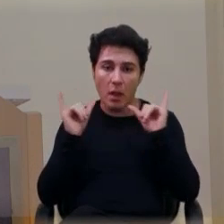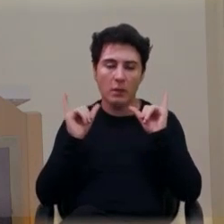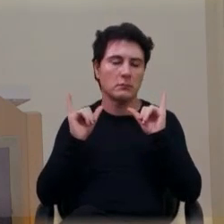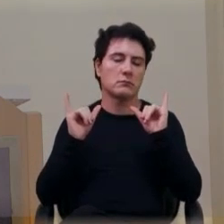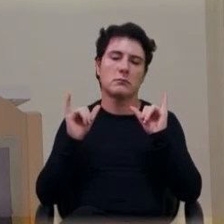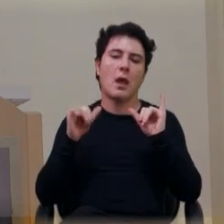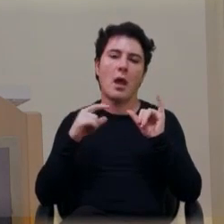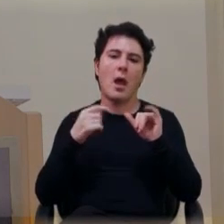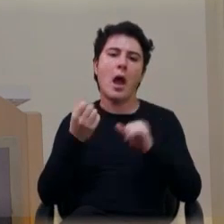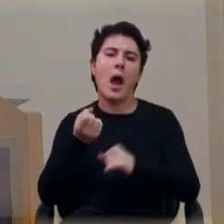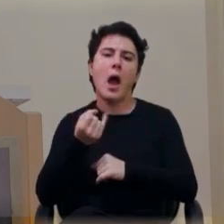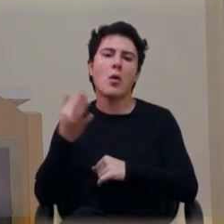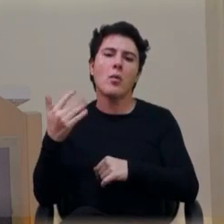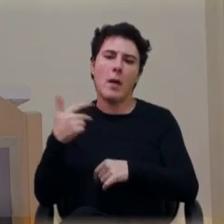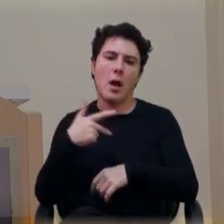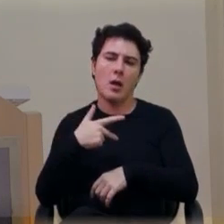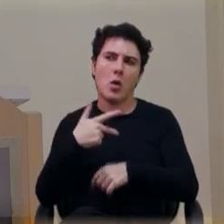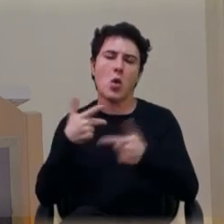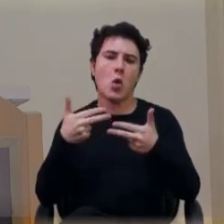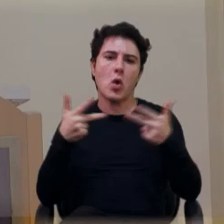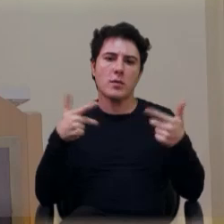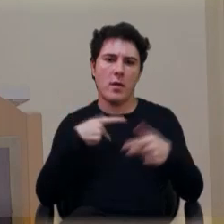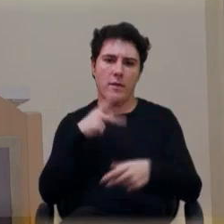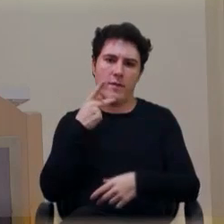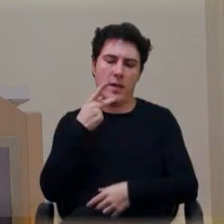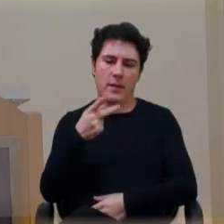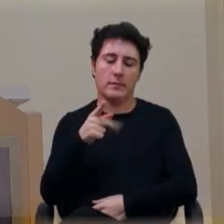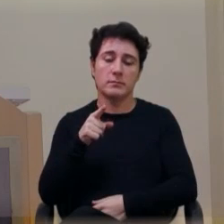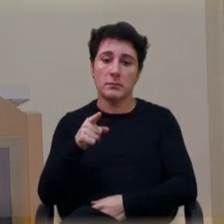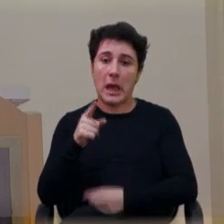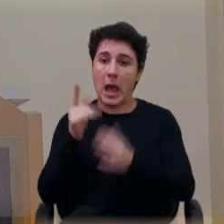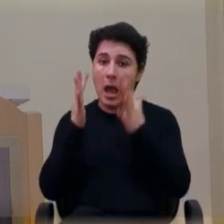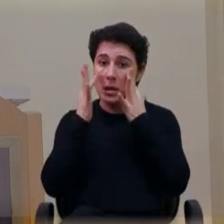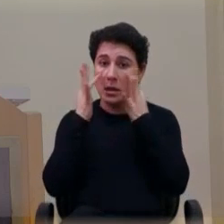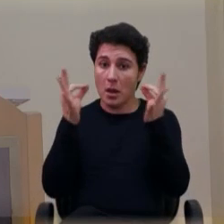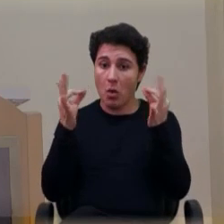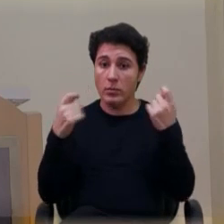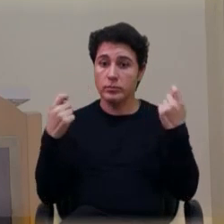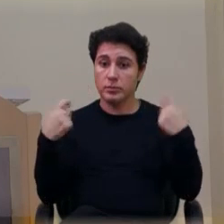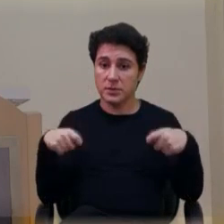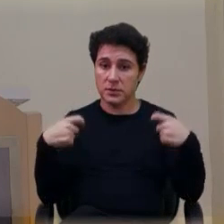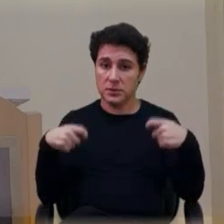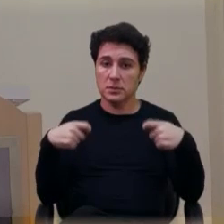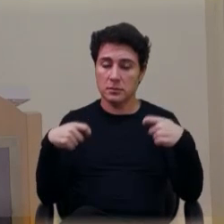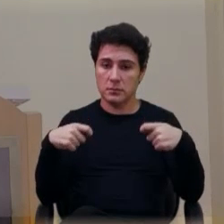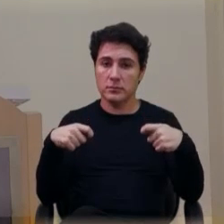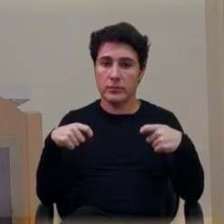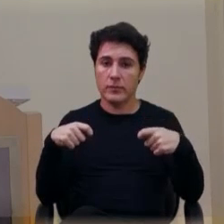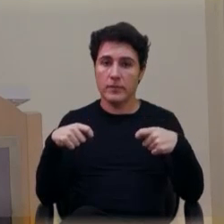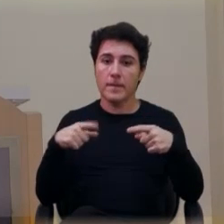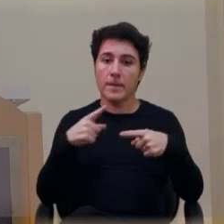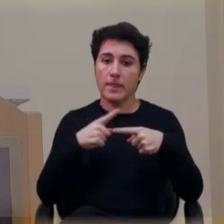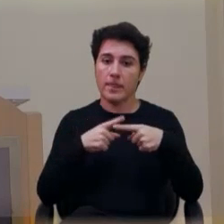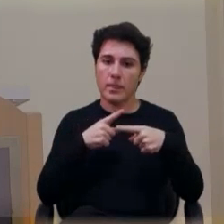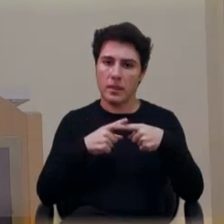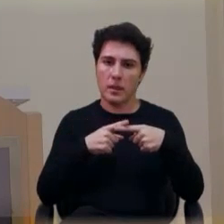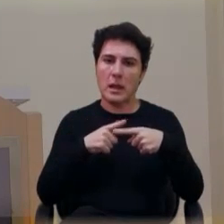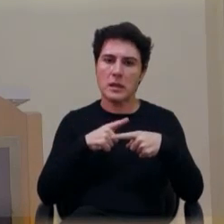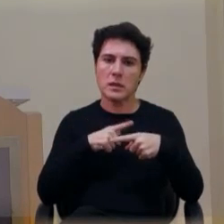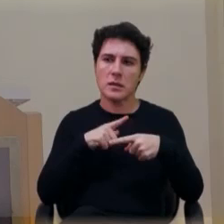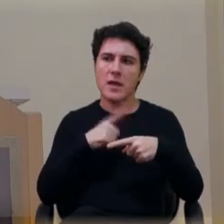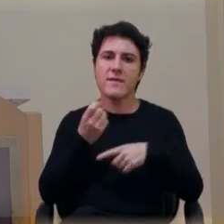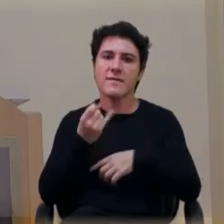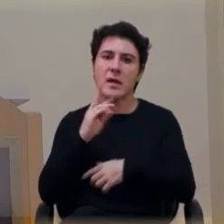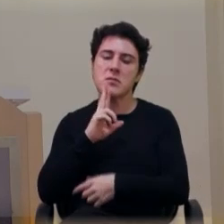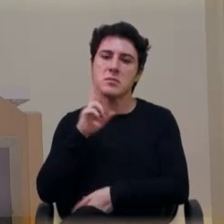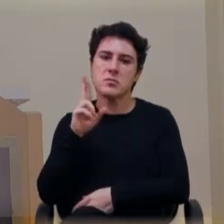eu vou fazer algumas constatações é importante que vocês prestem bastante atenção na minha fala porque ela terá vários resultados